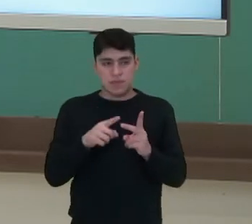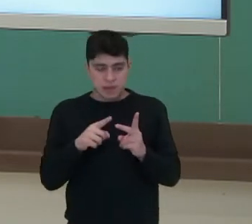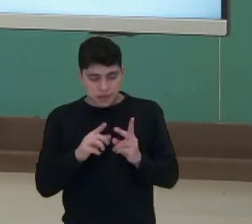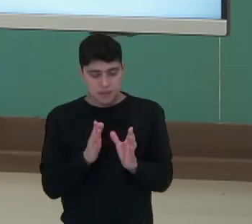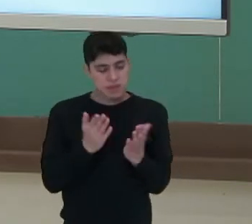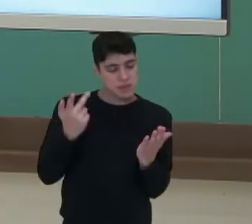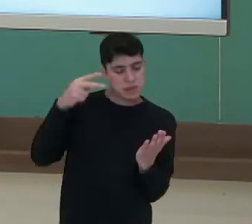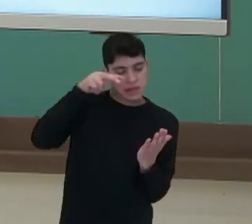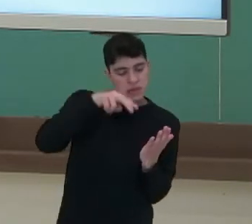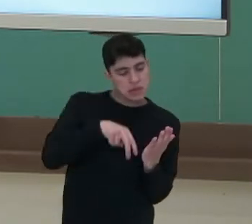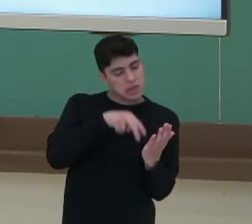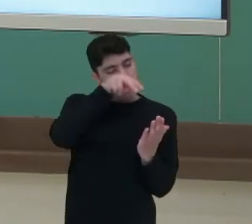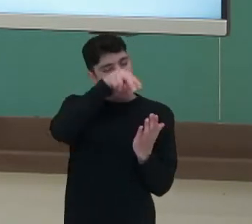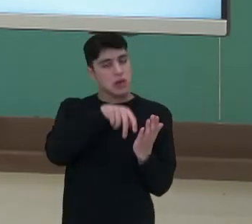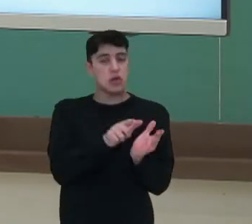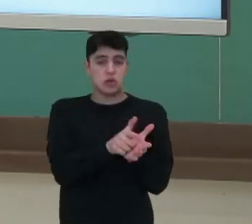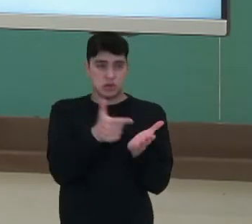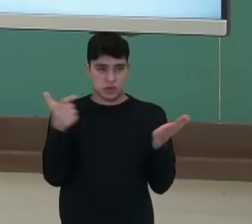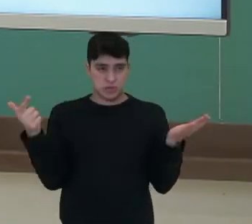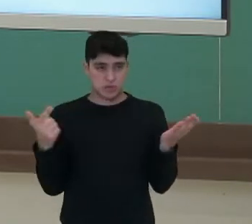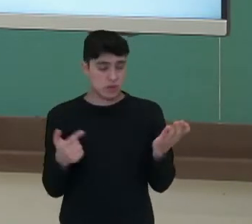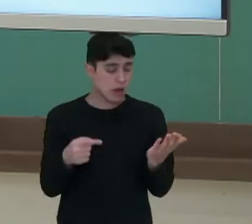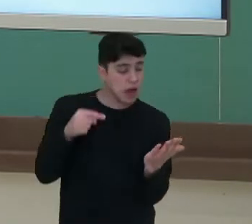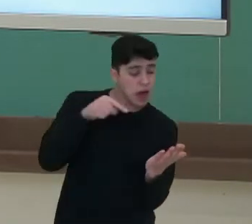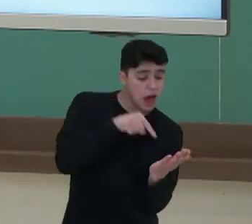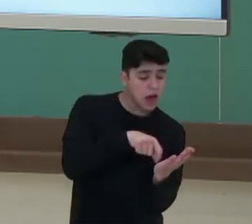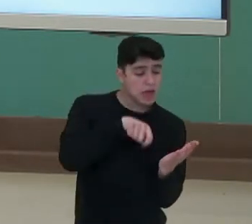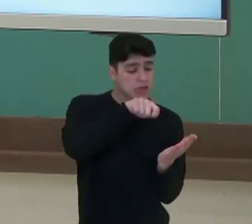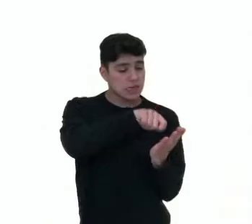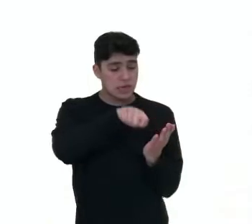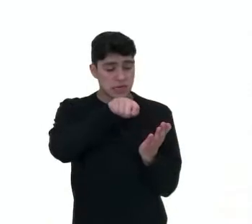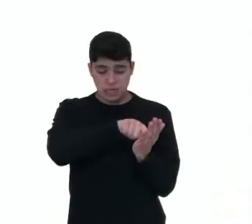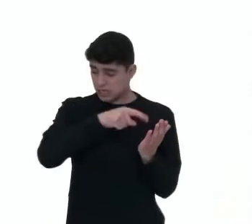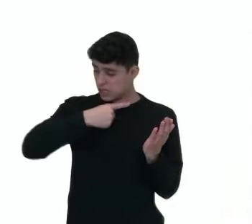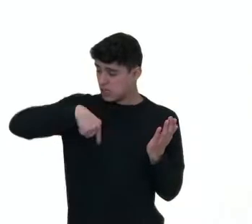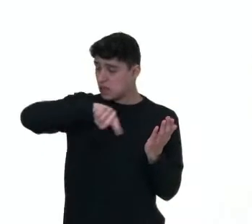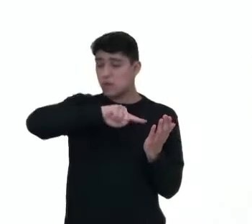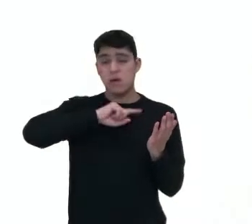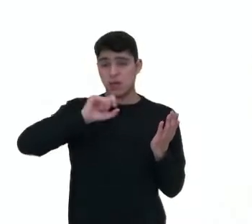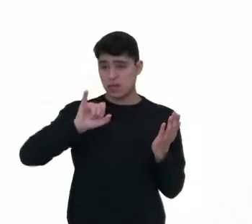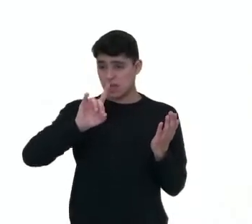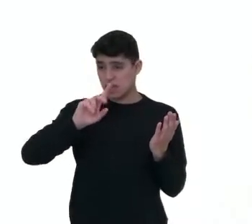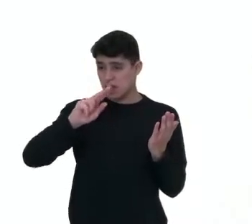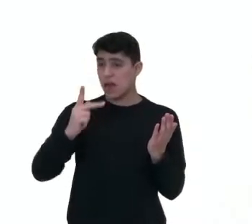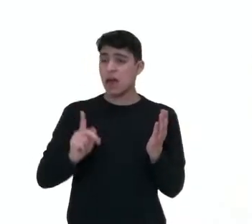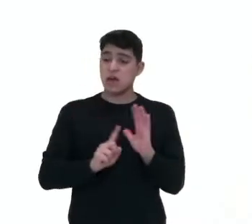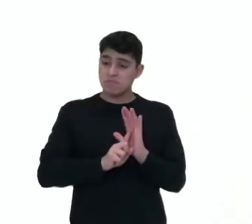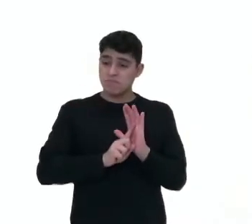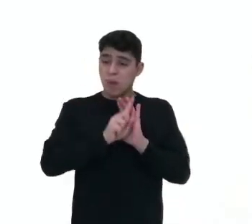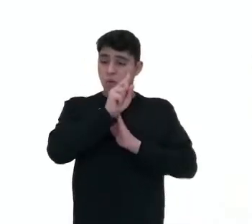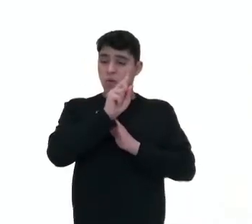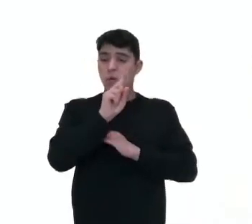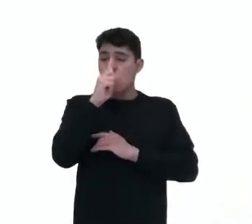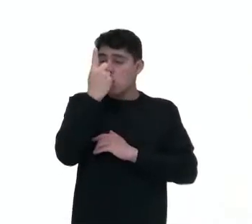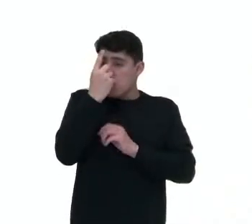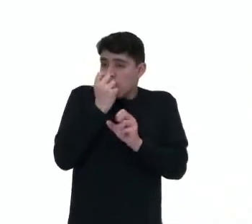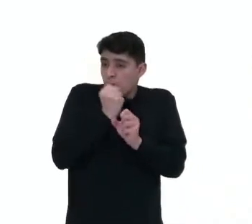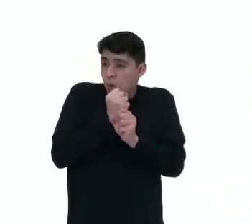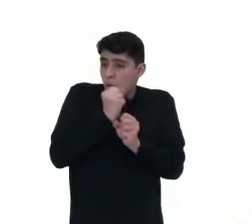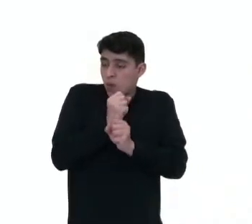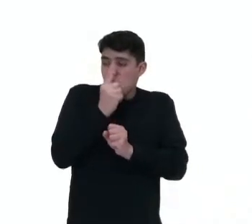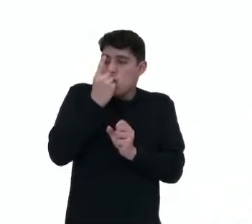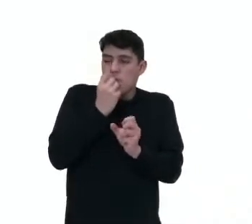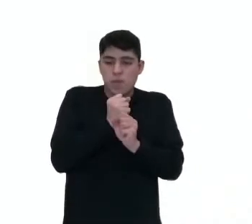moça. Aqui está escrito que subimos 1 ponto no IDH mundial. Então, o país dele subiu 1 ponto no